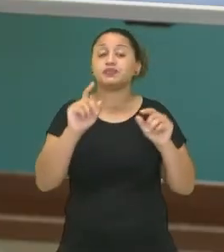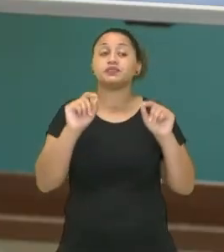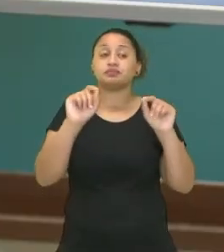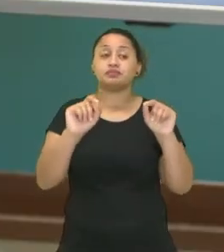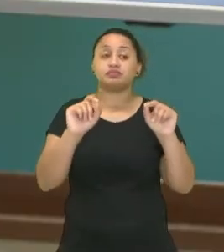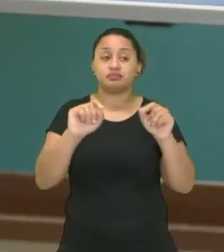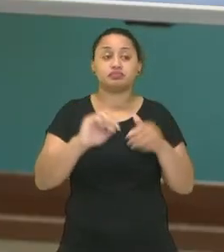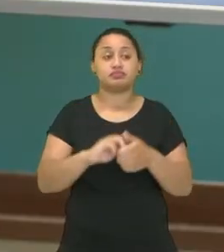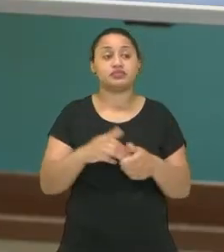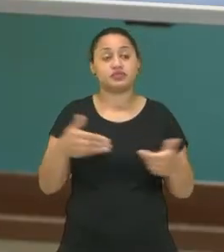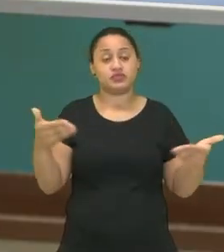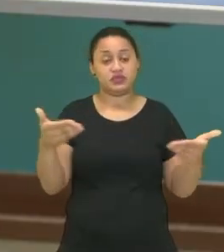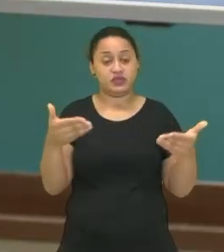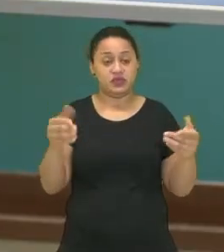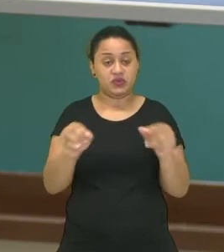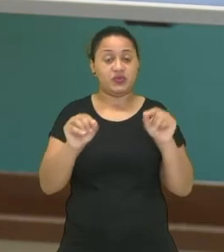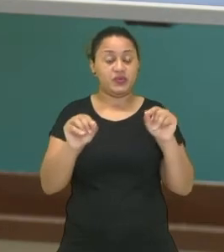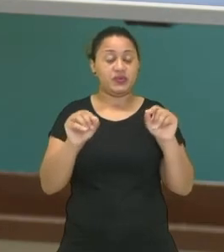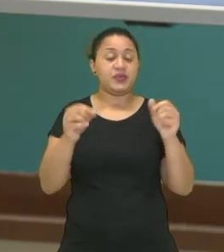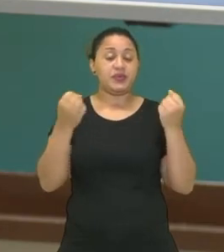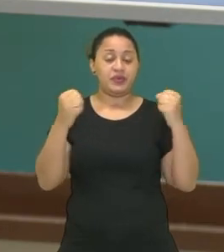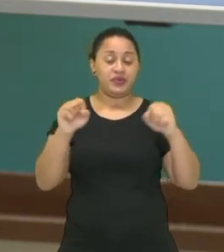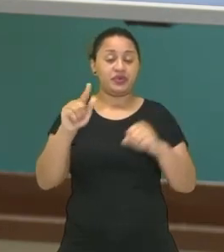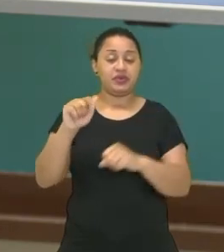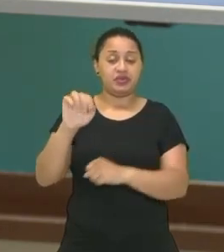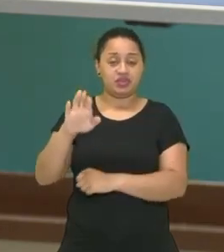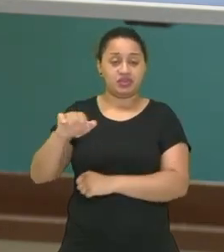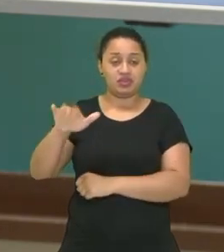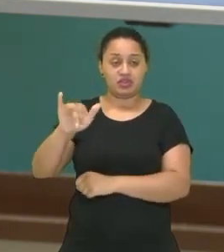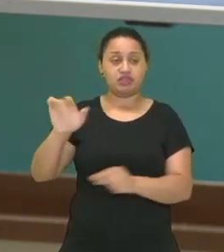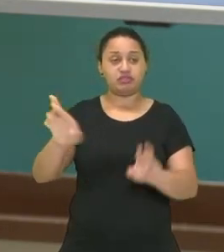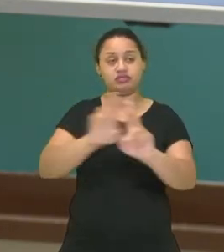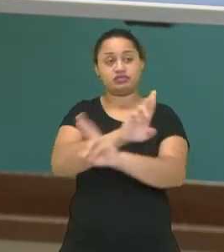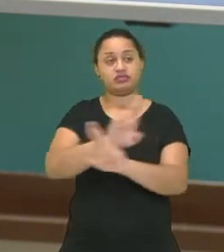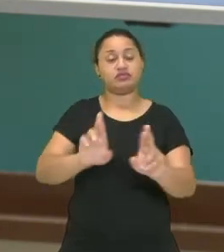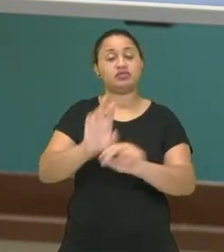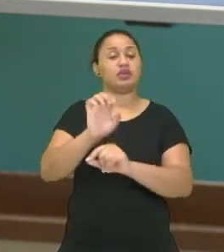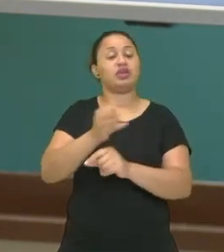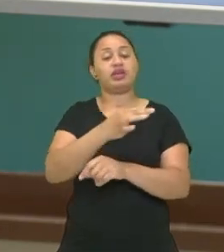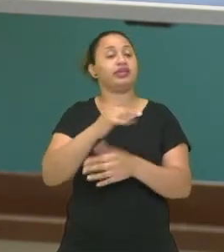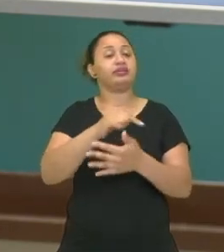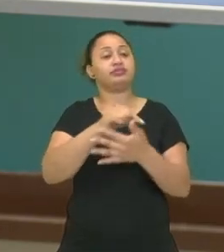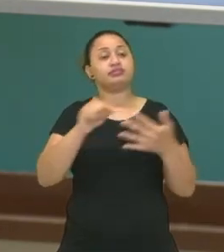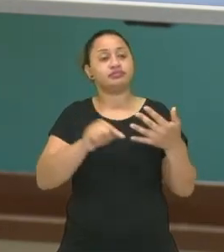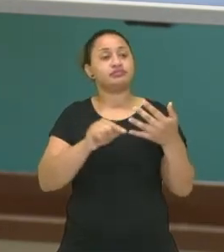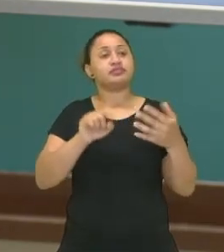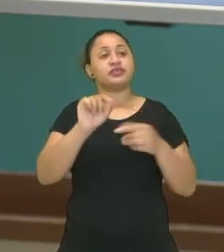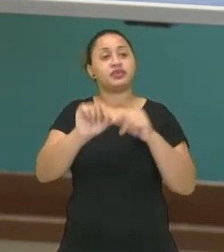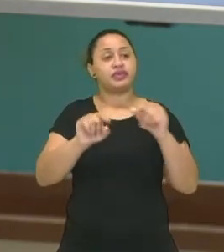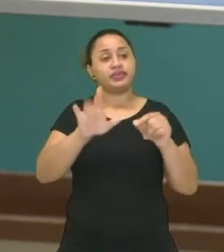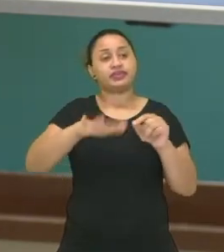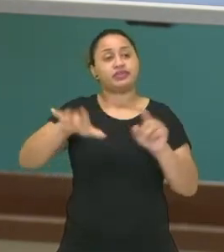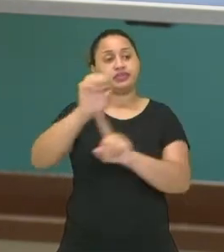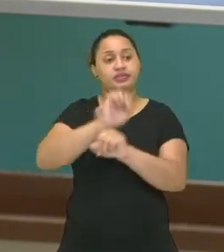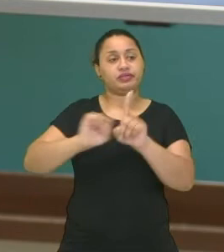na atualidade, a ginástica está associada a quais relações